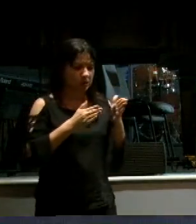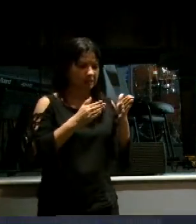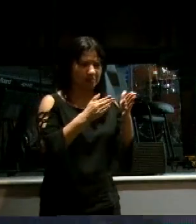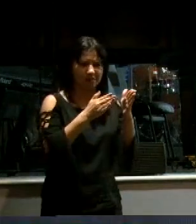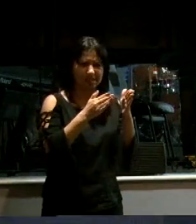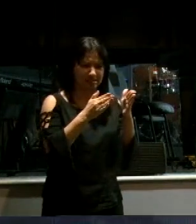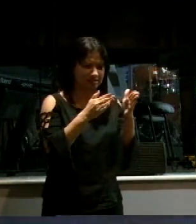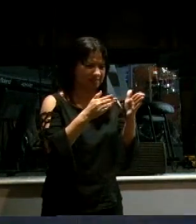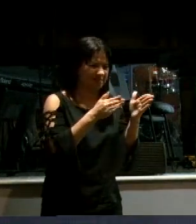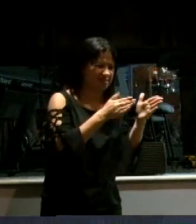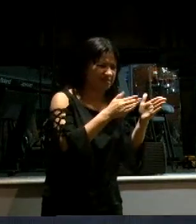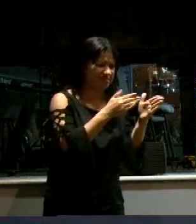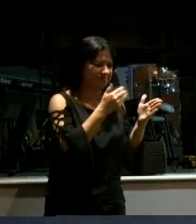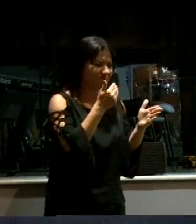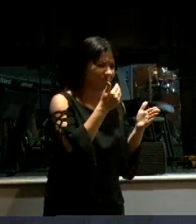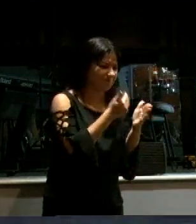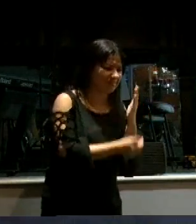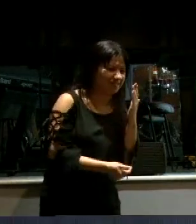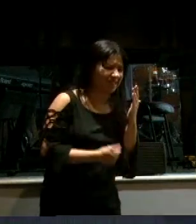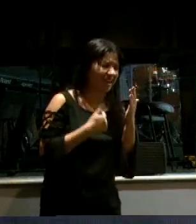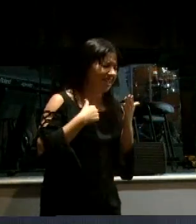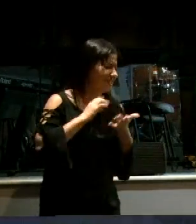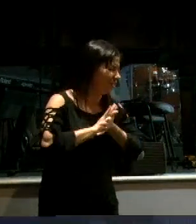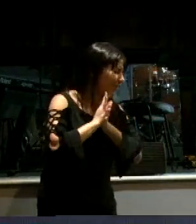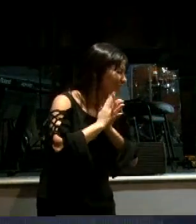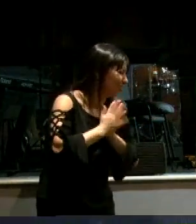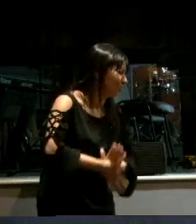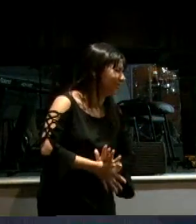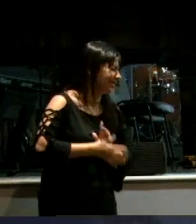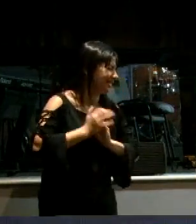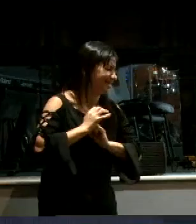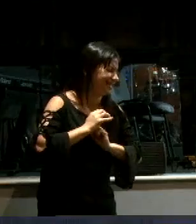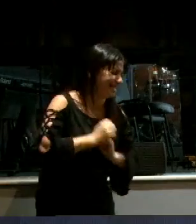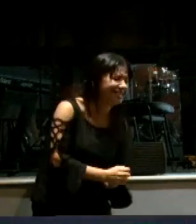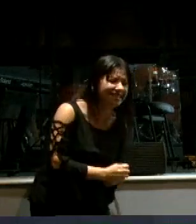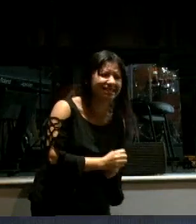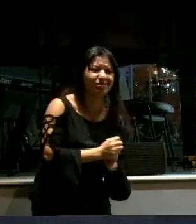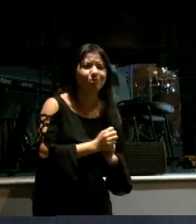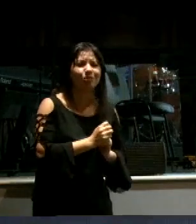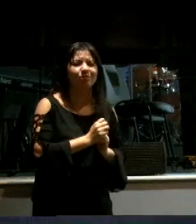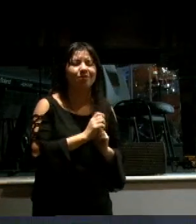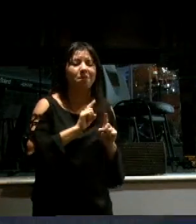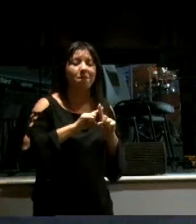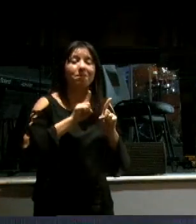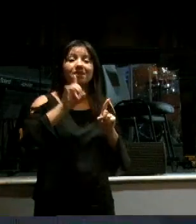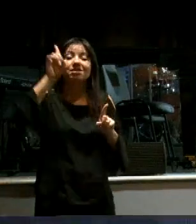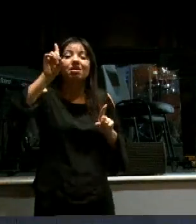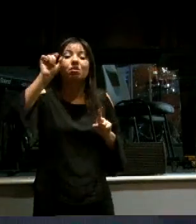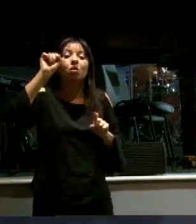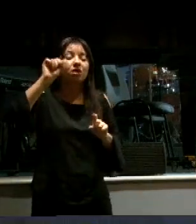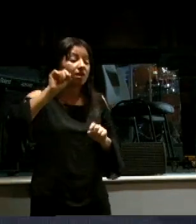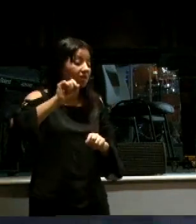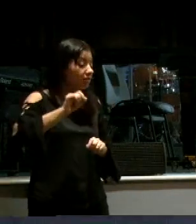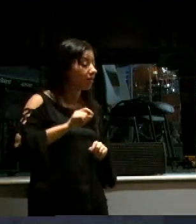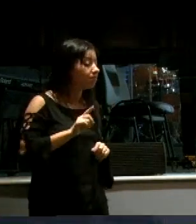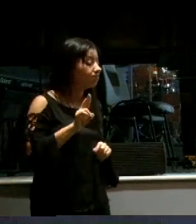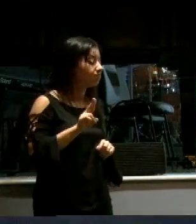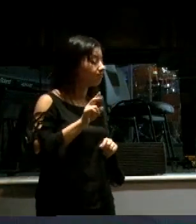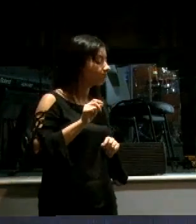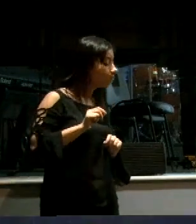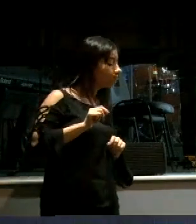está acabado. E Deus vai usar do que Ele quiser para fazer um milagre na tua